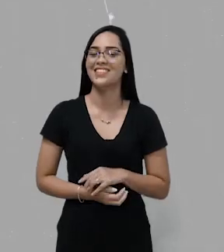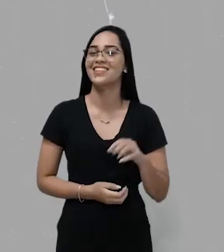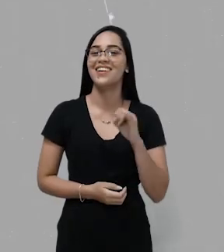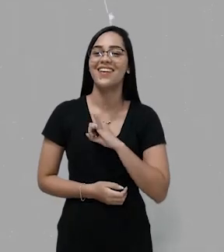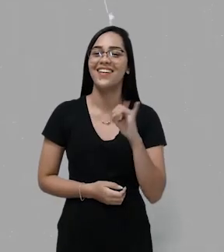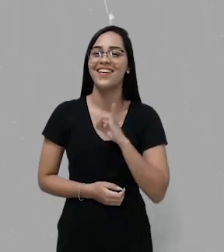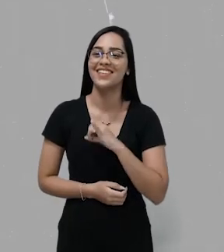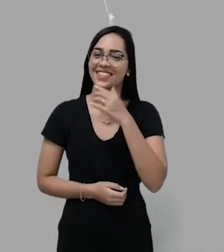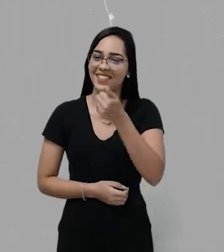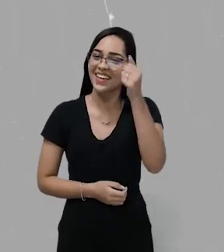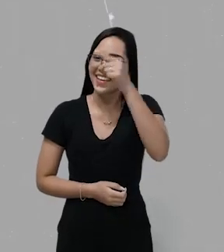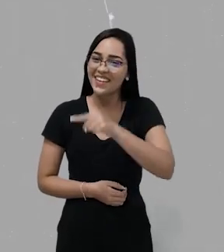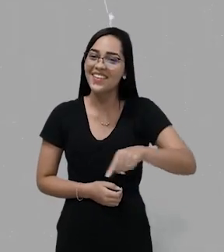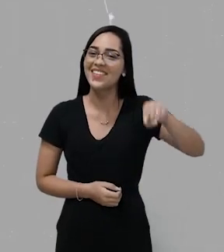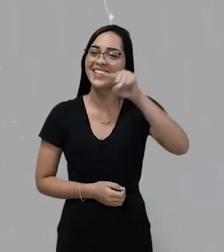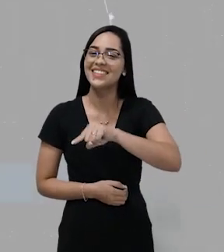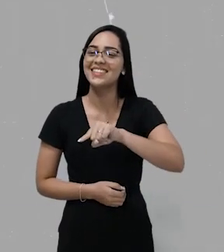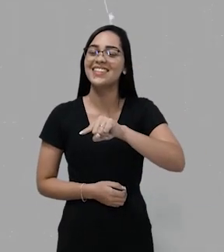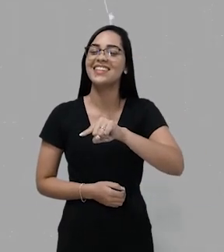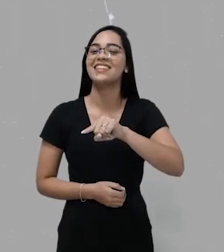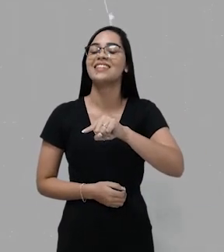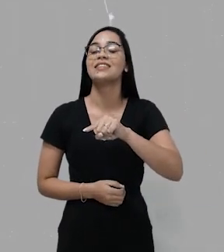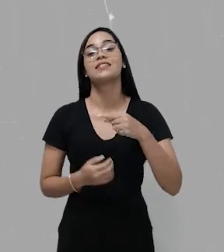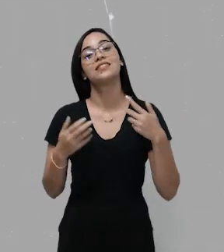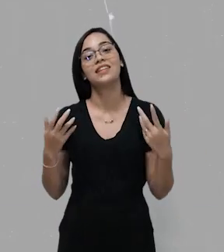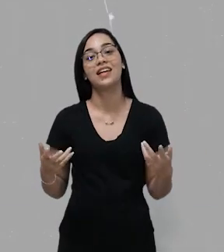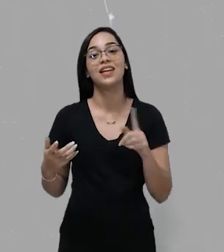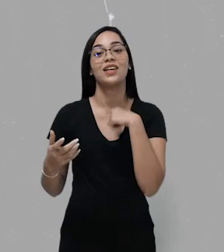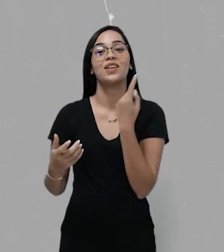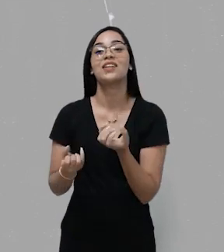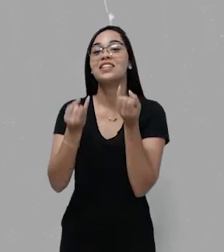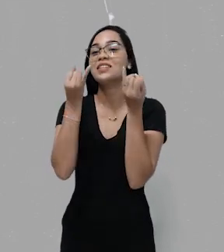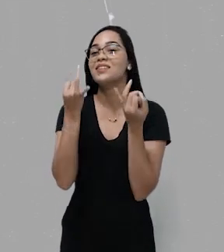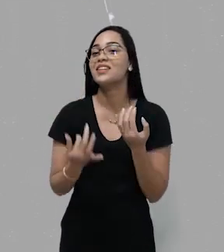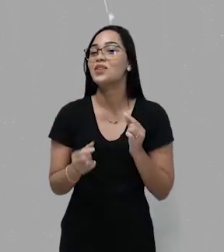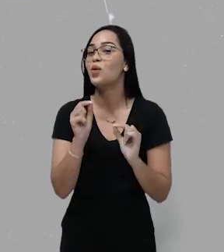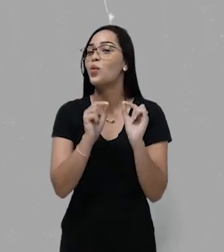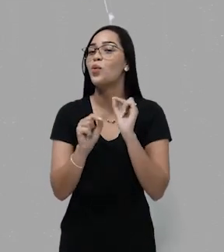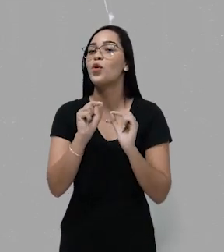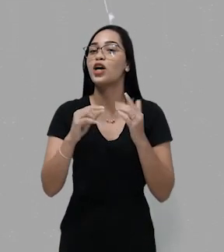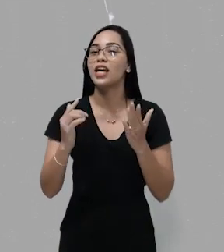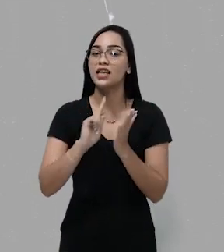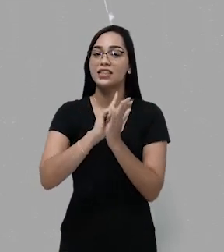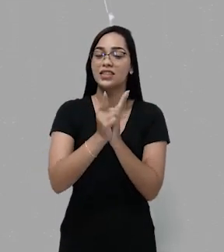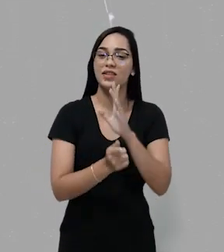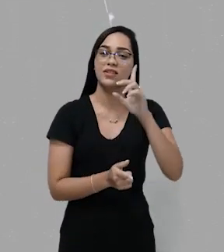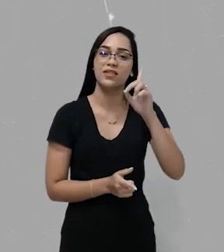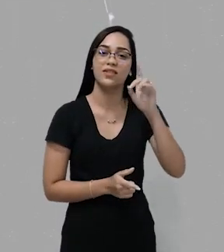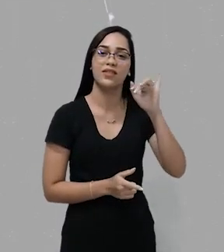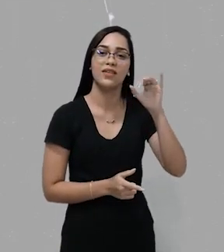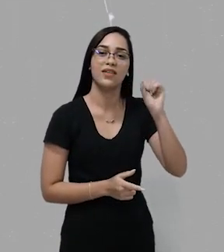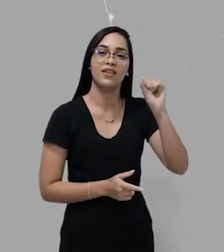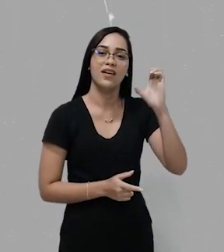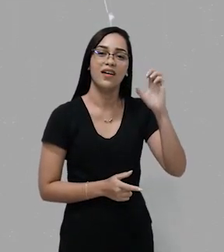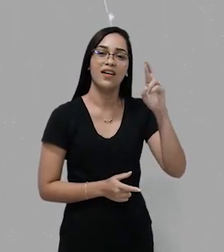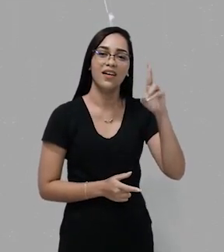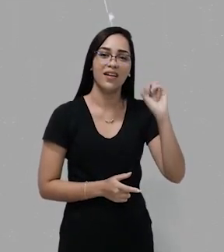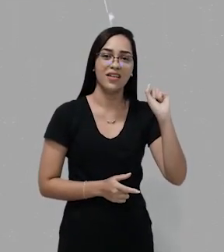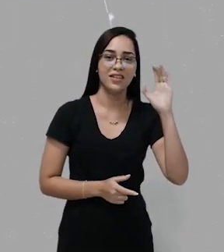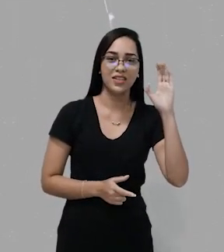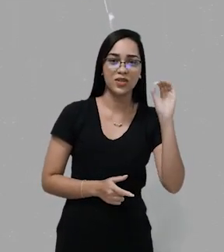Oi, chuchus, tudo bem com vocês? Olha só, estamos falando de gêneros do discurso. Já sabemos que